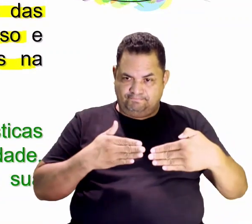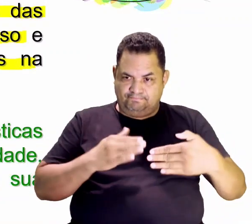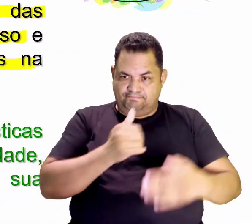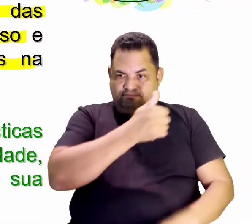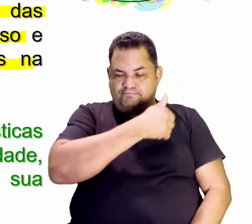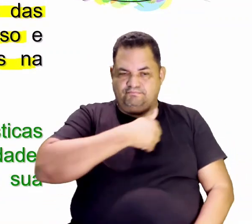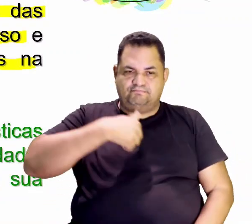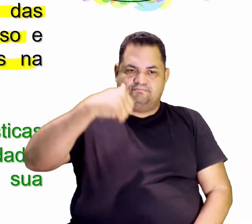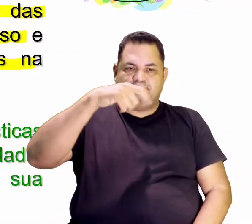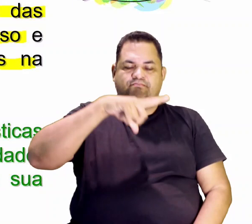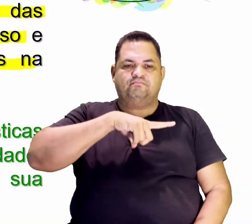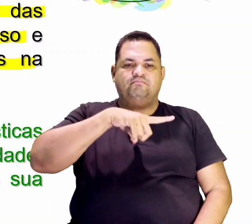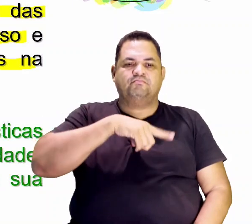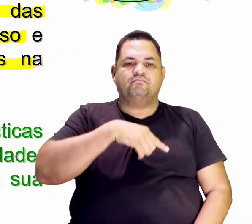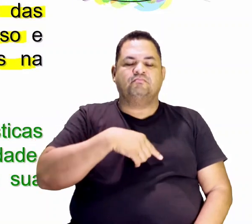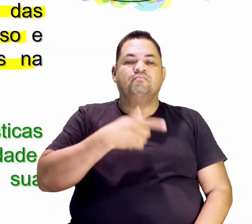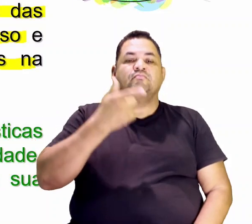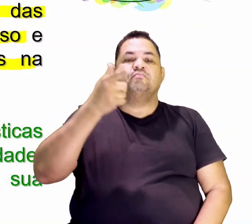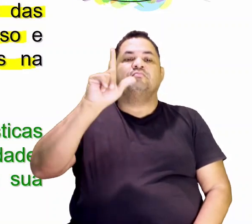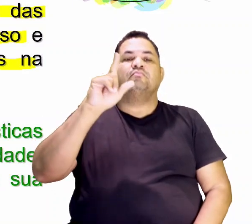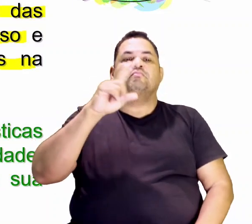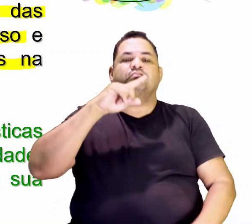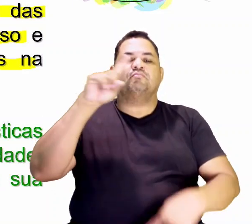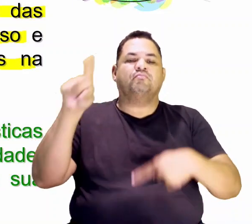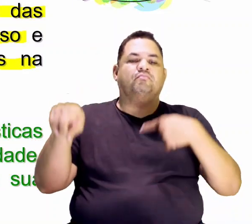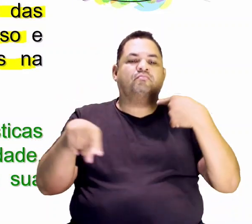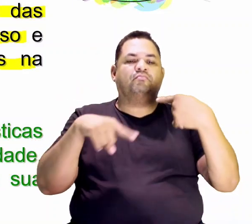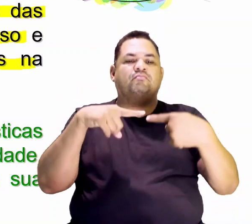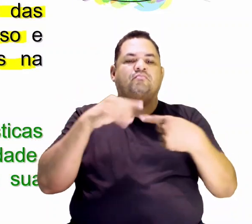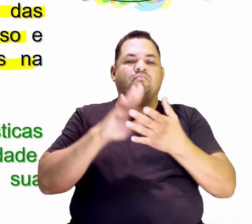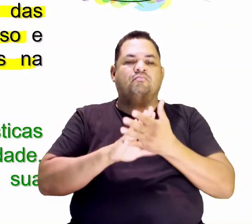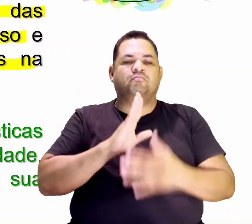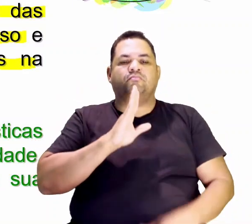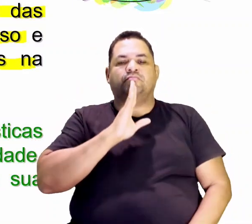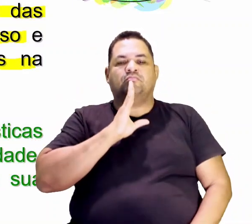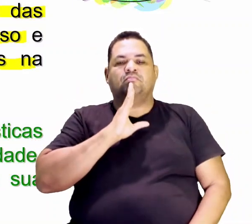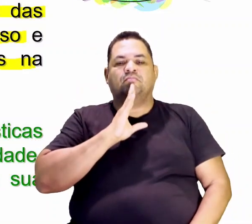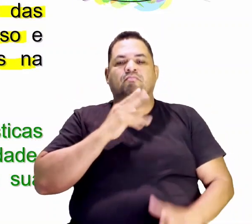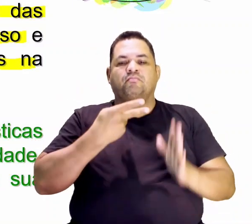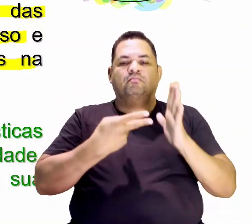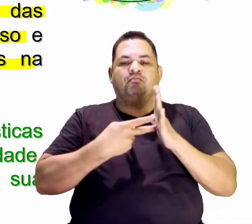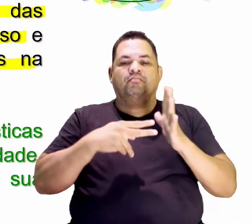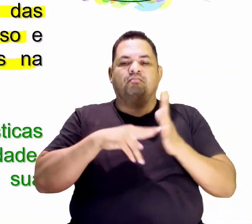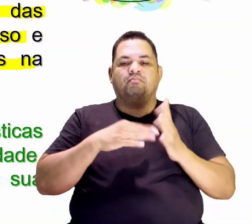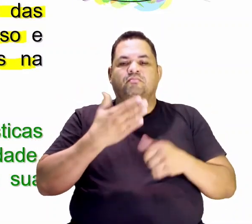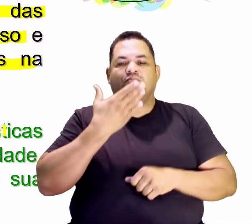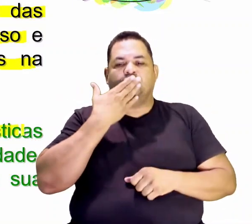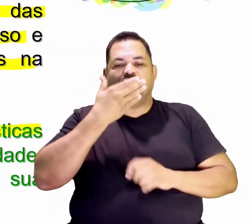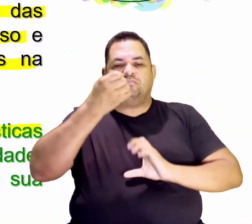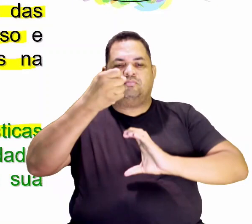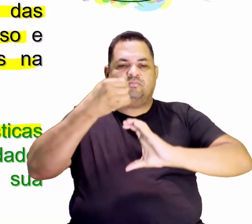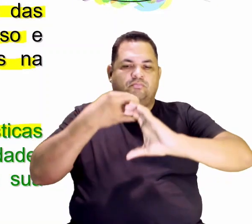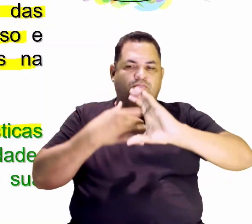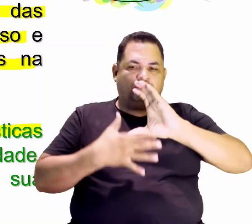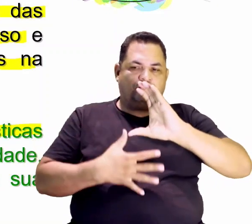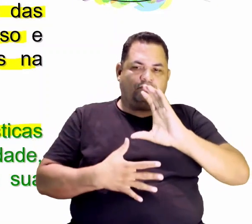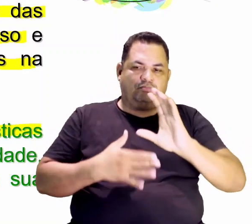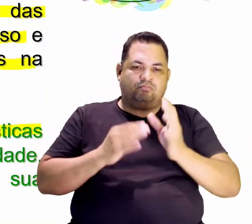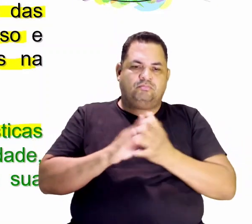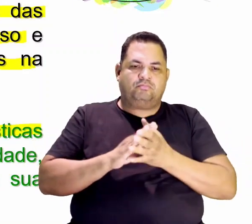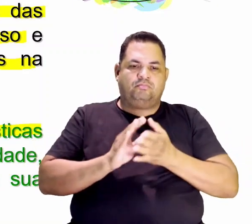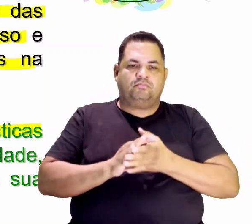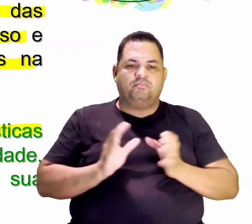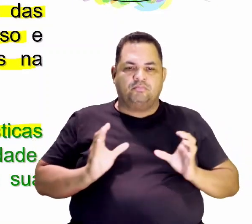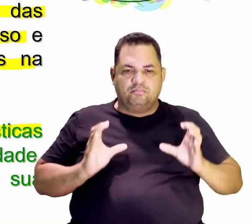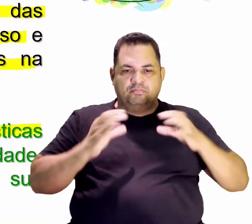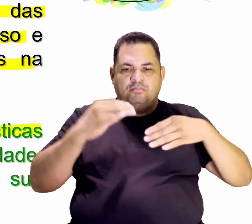aqui outro objetivo, que é reconhecer os significados, os tipos e